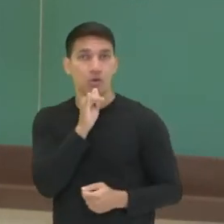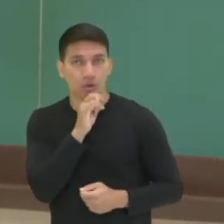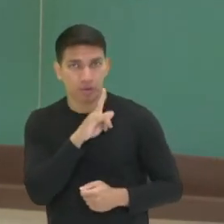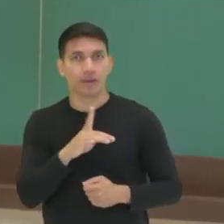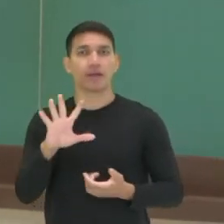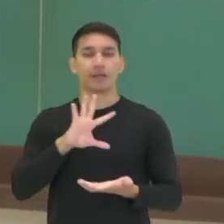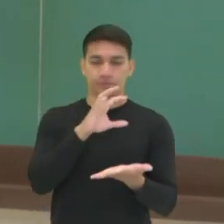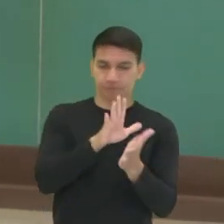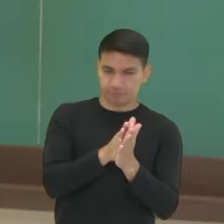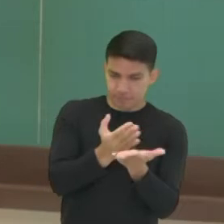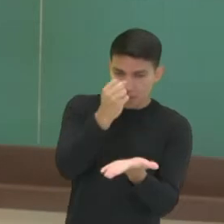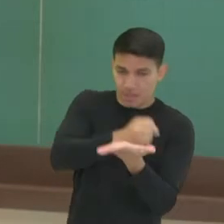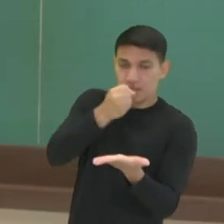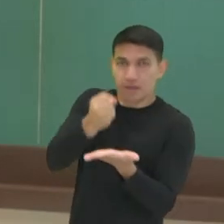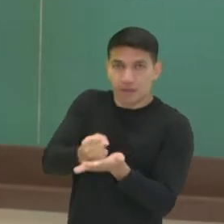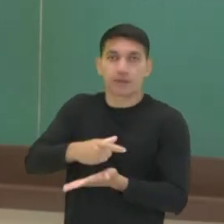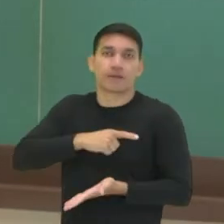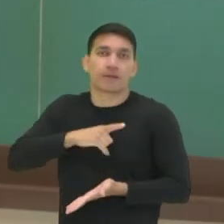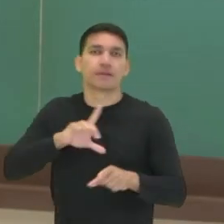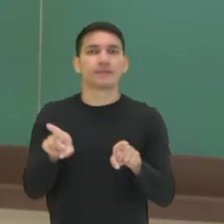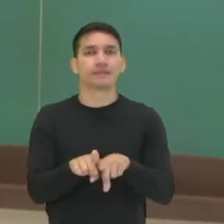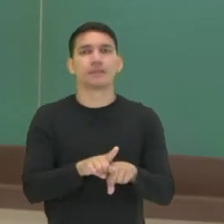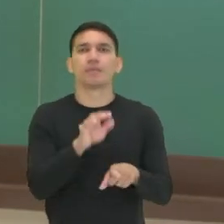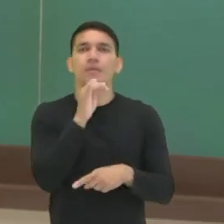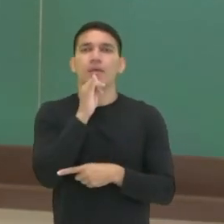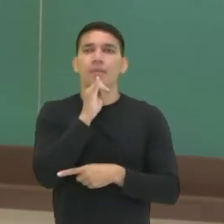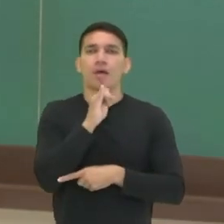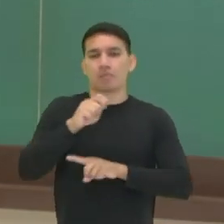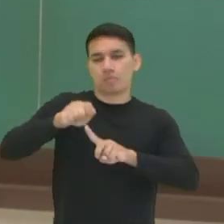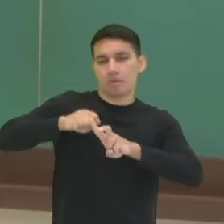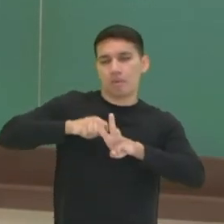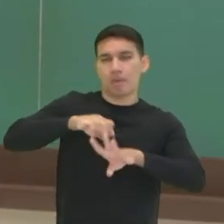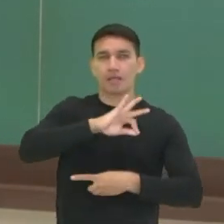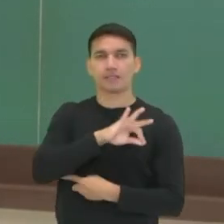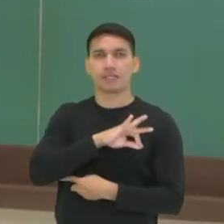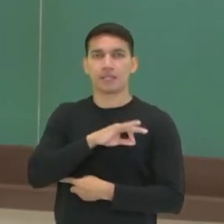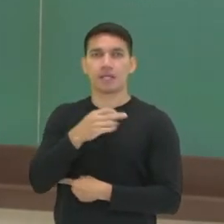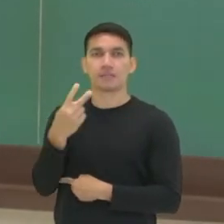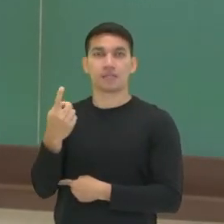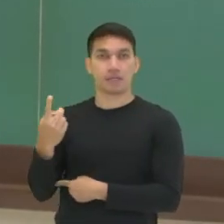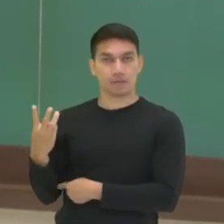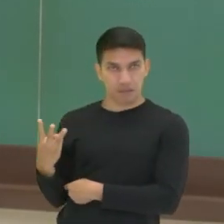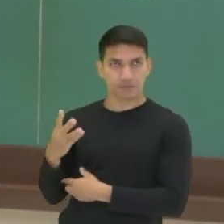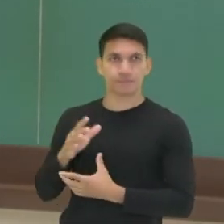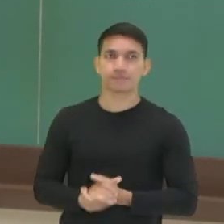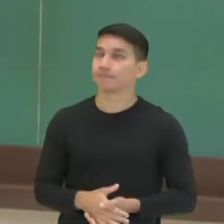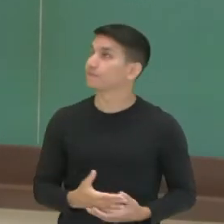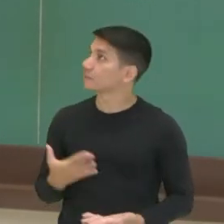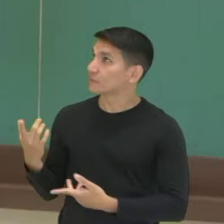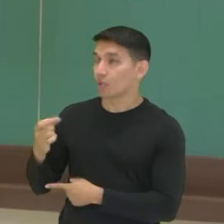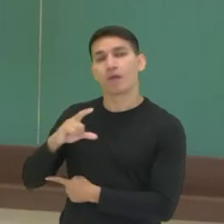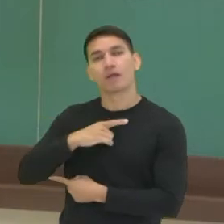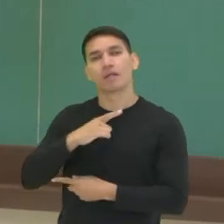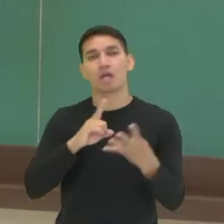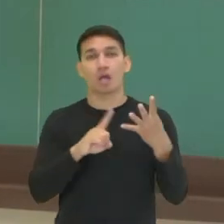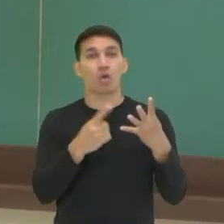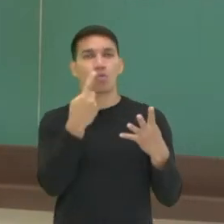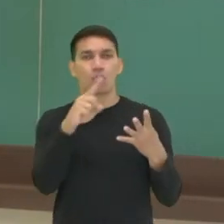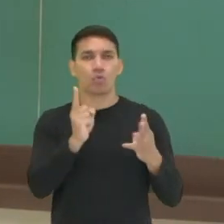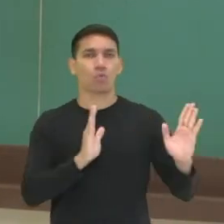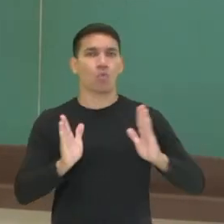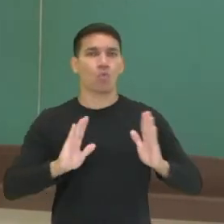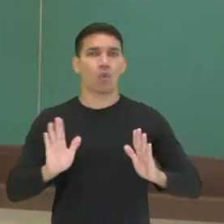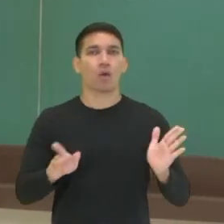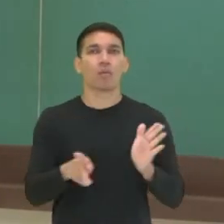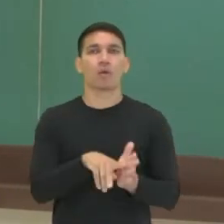carteira assinada, por exemplo ali o 13º salário. Muito bem. E teve o quarto período aqui, que foi o período do governo